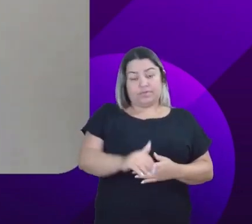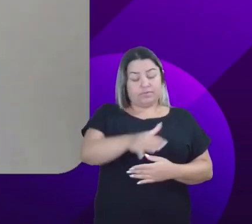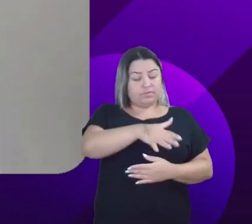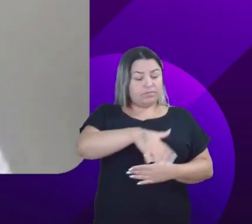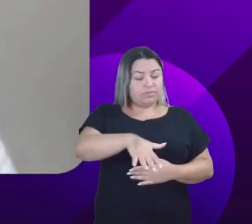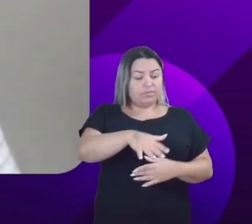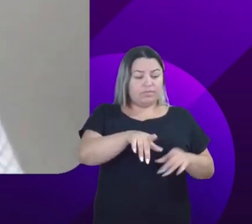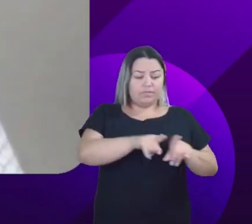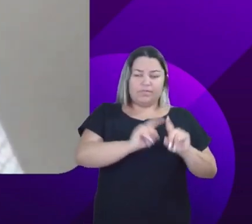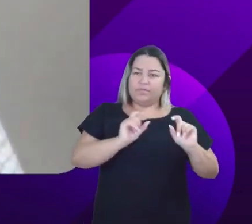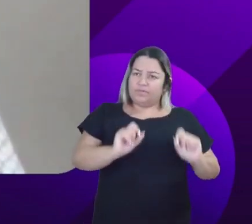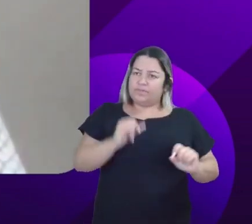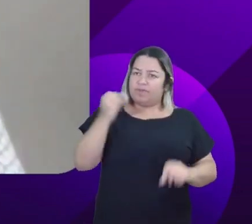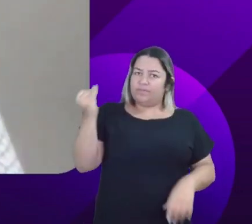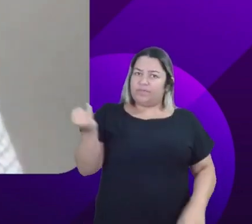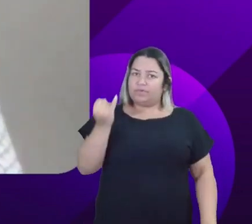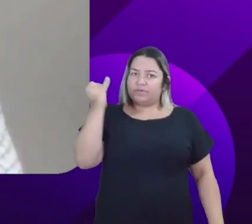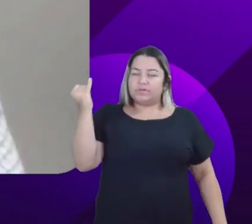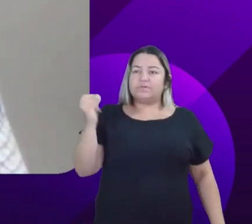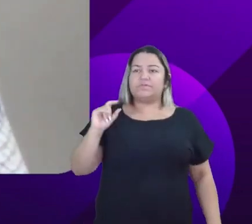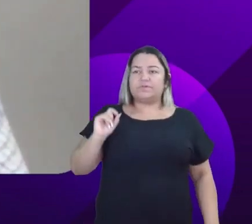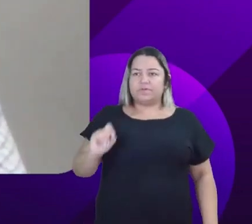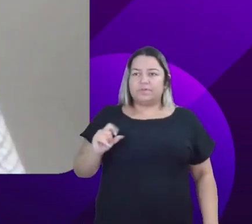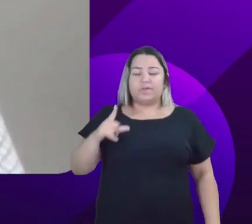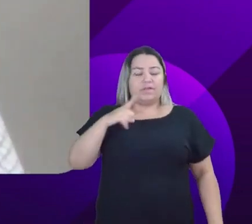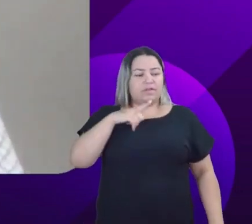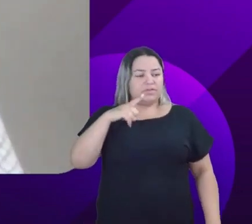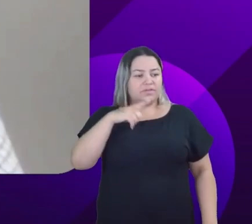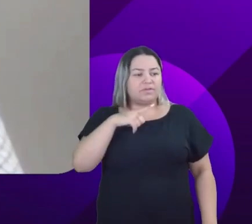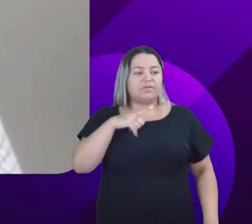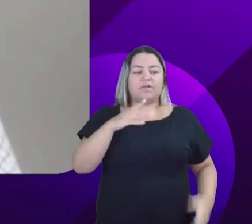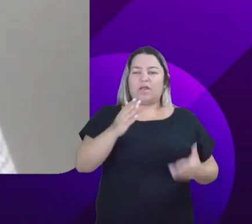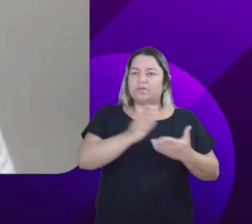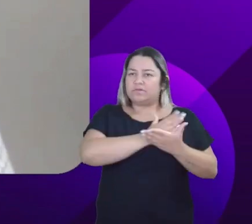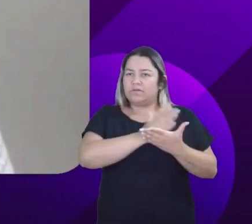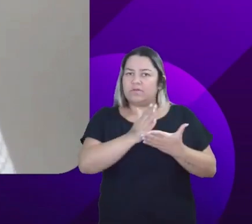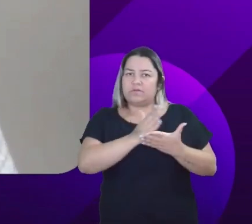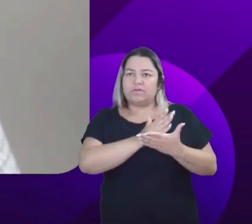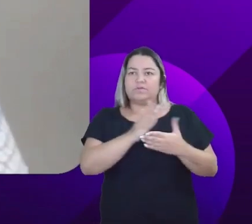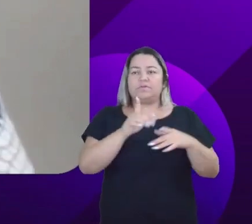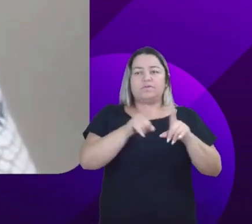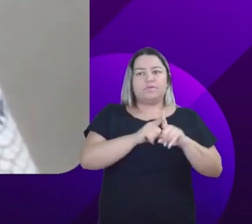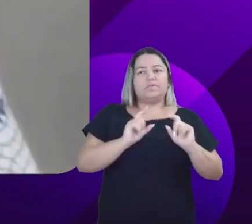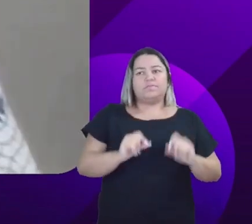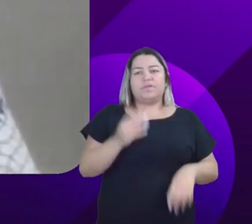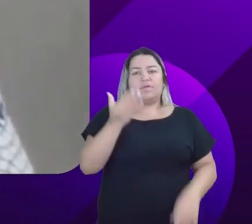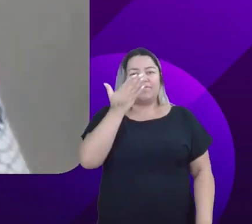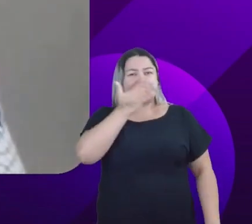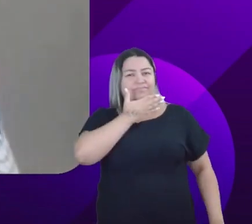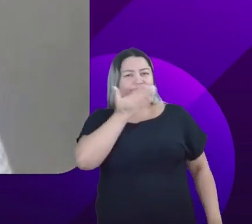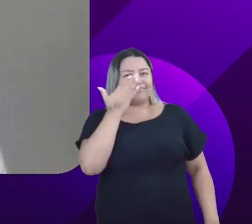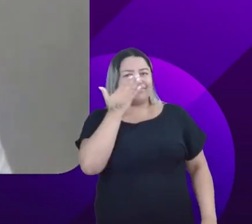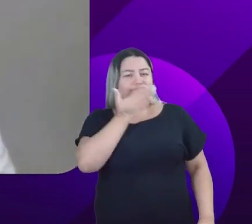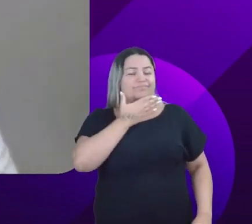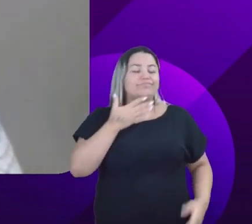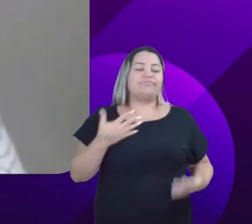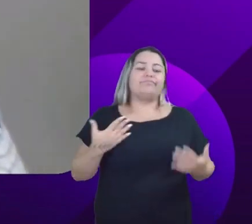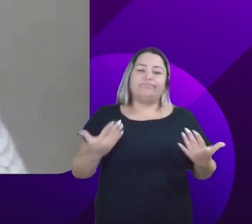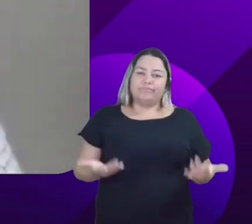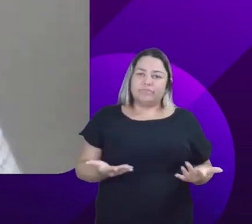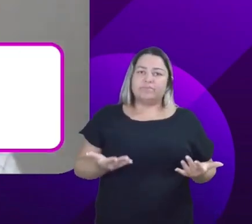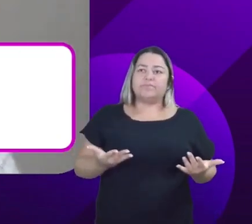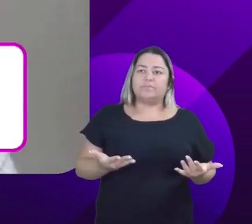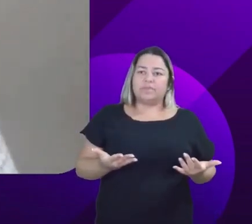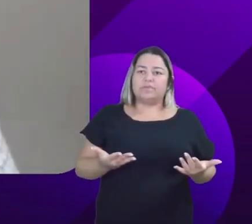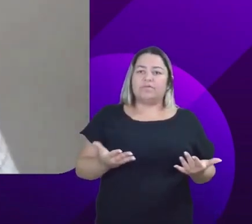né? Um público importante, um público que também muitas vezes acaba sendo invisibilizado, enfim, que